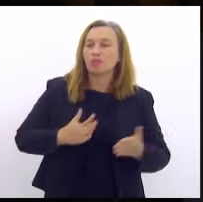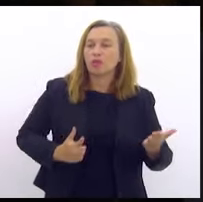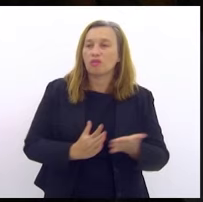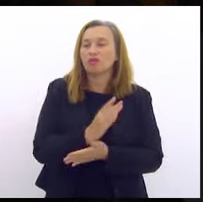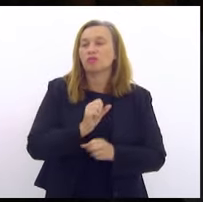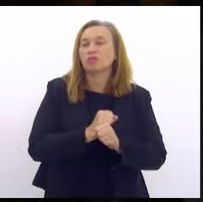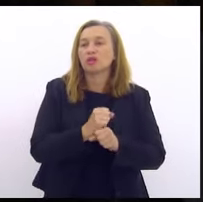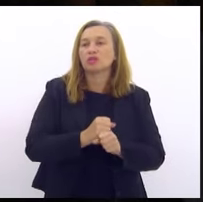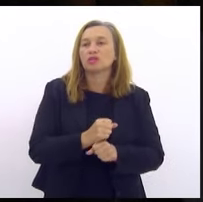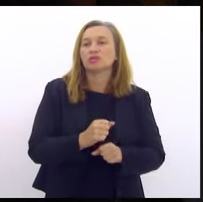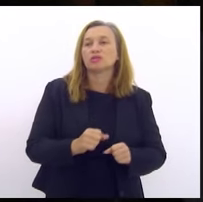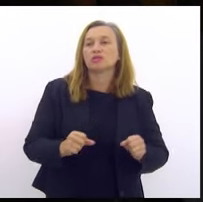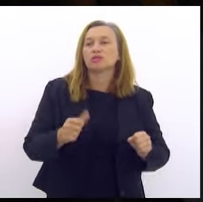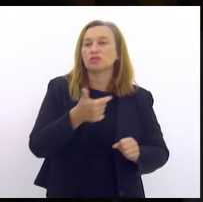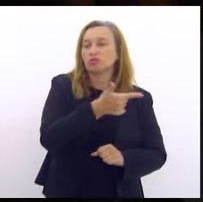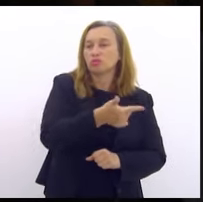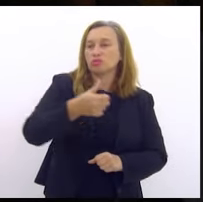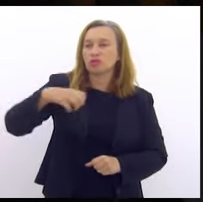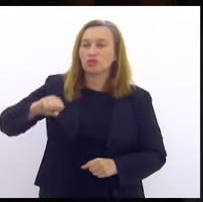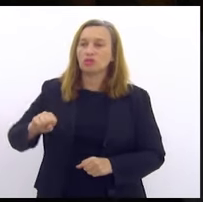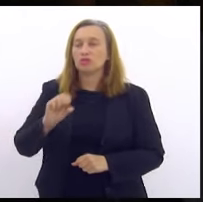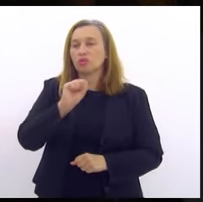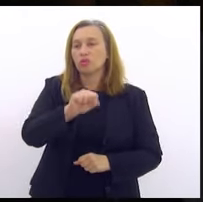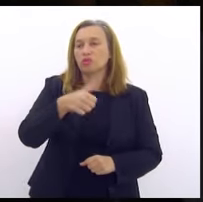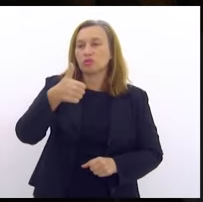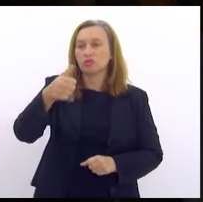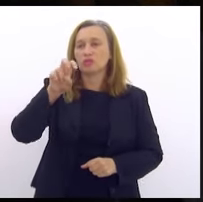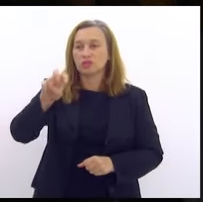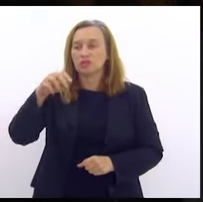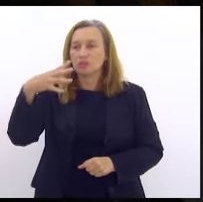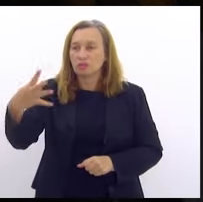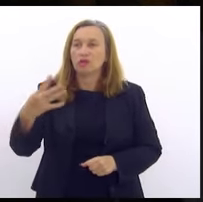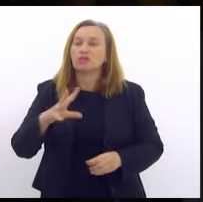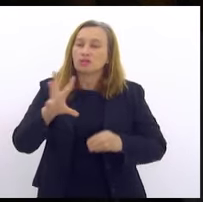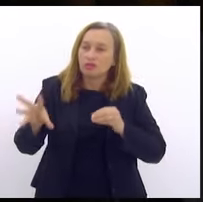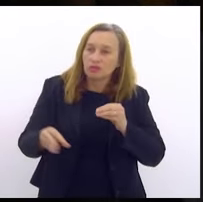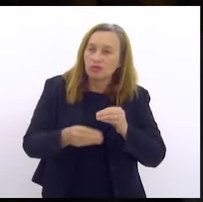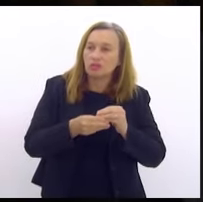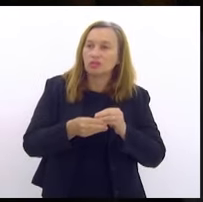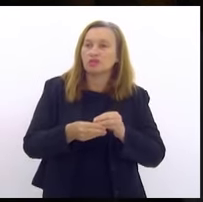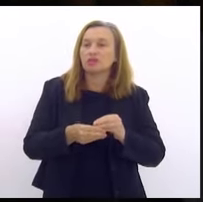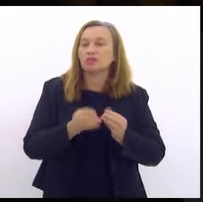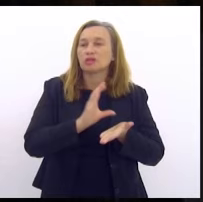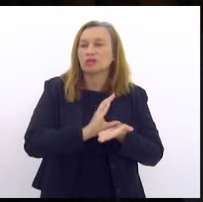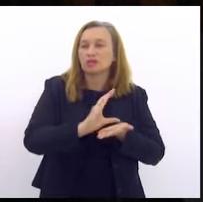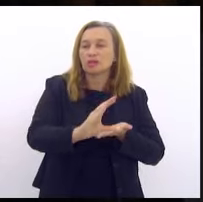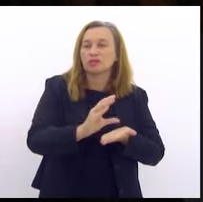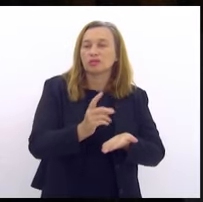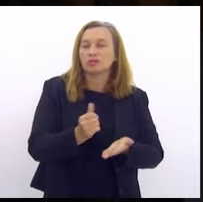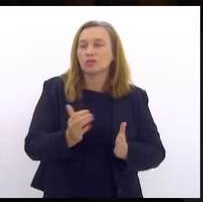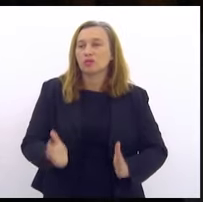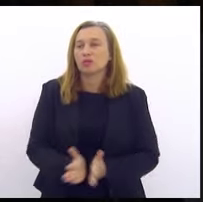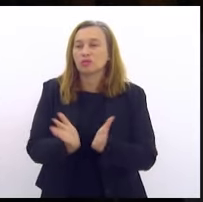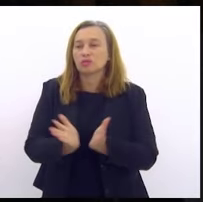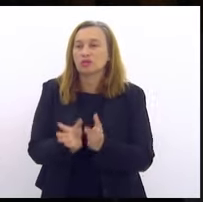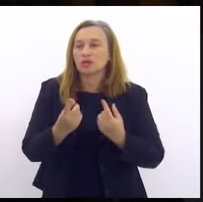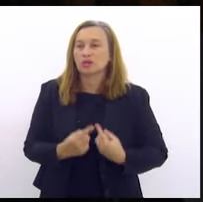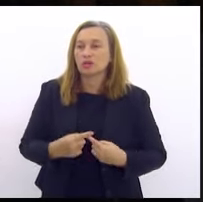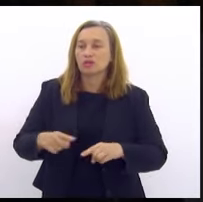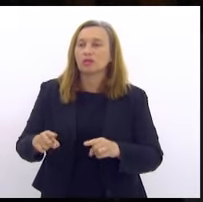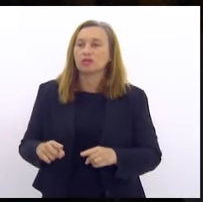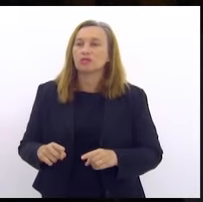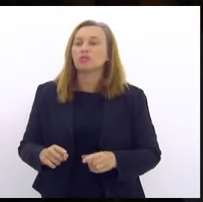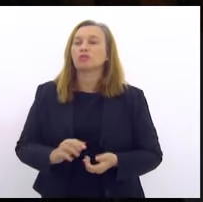a Lei 8154 e, posteriormente, consegui vincular recursos do Fundo Estadual de Combate à Pobreza à